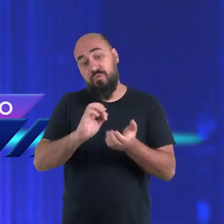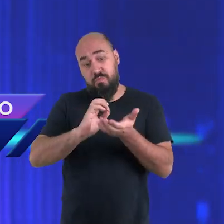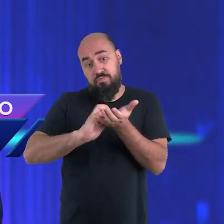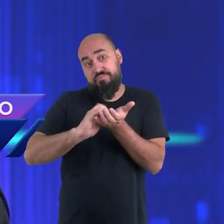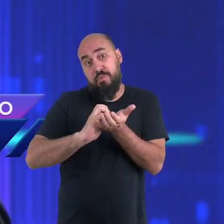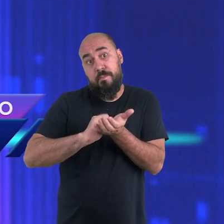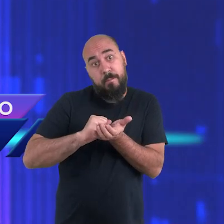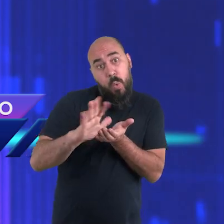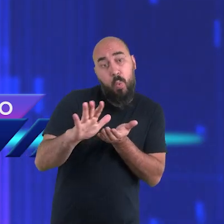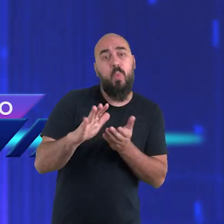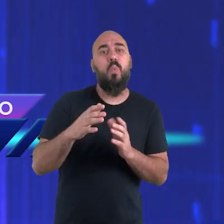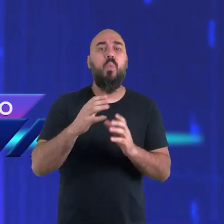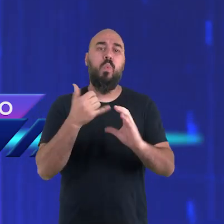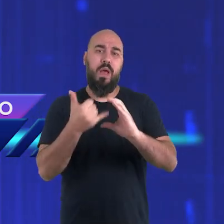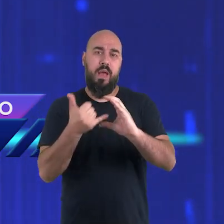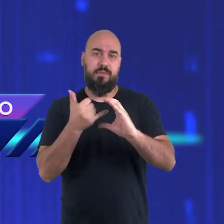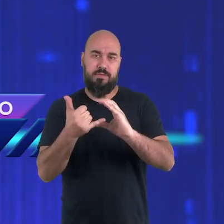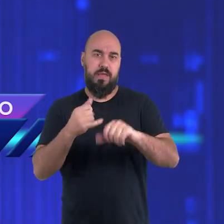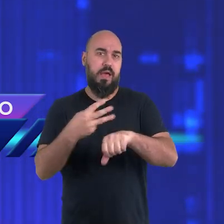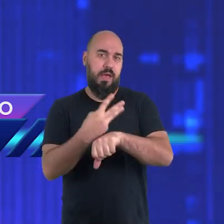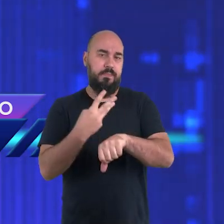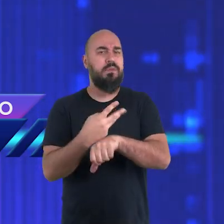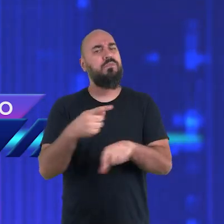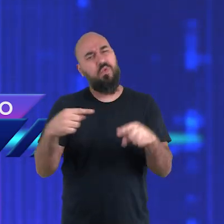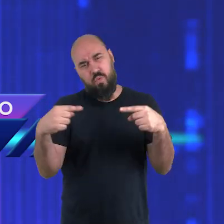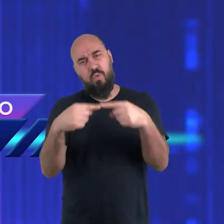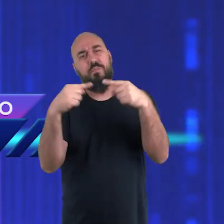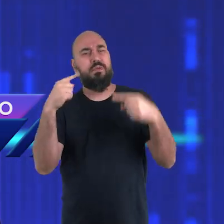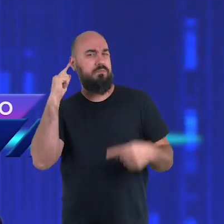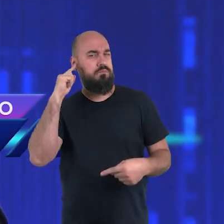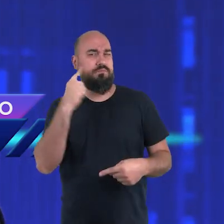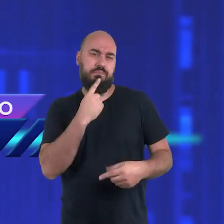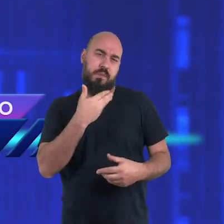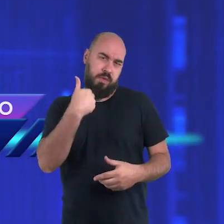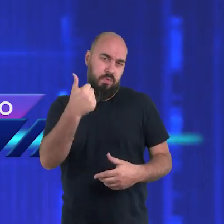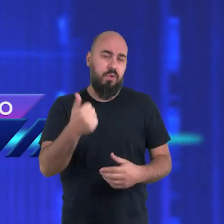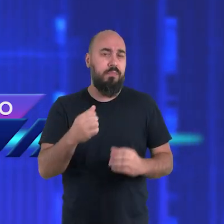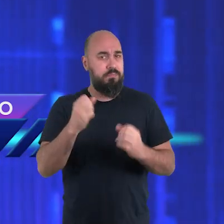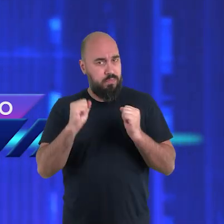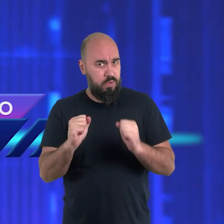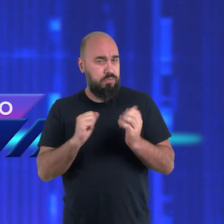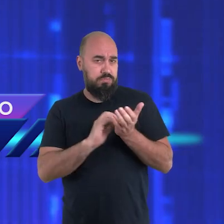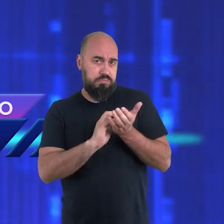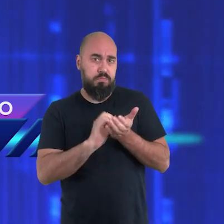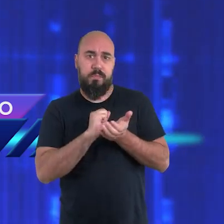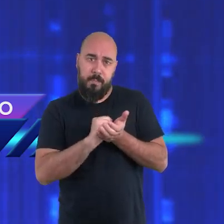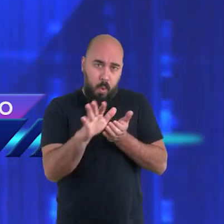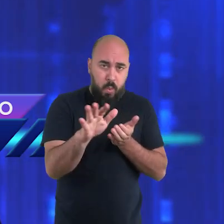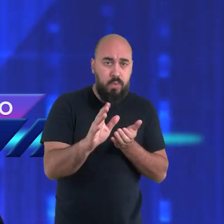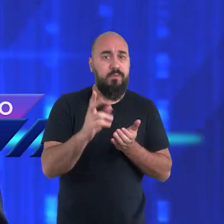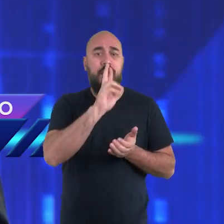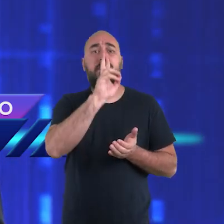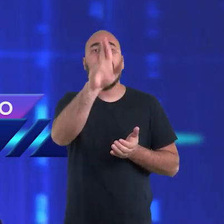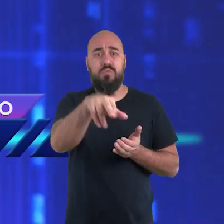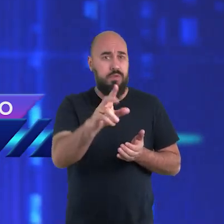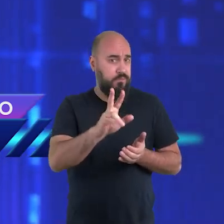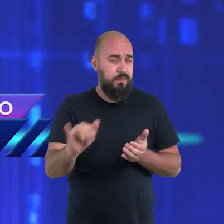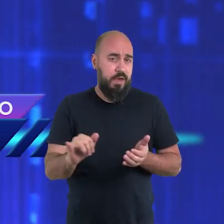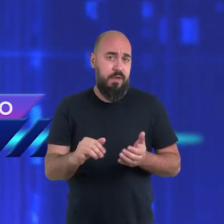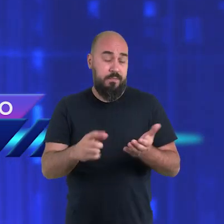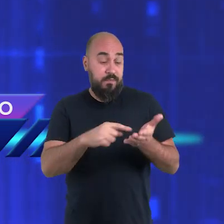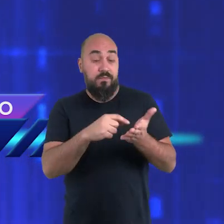no WhatsApp, 12 98244 0077. É só enviar uma mensagenzinha para nós vamos lhe responder para que você